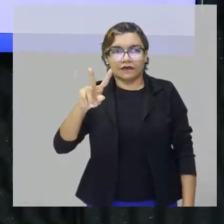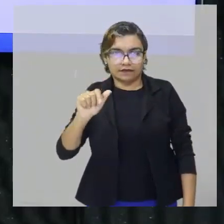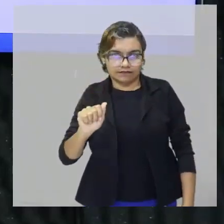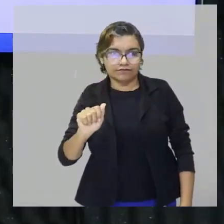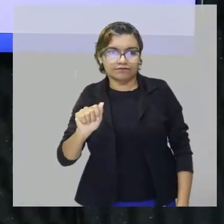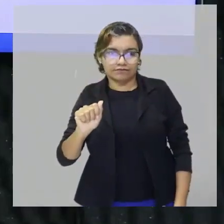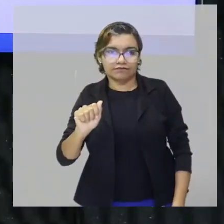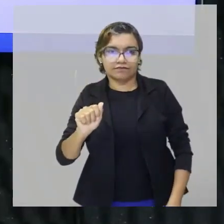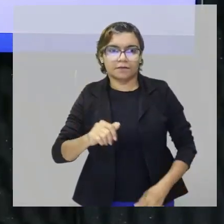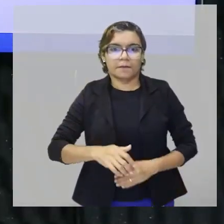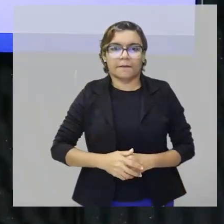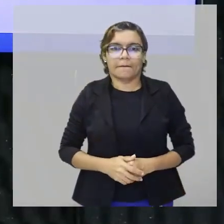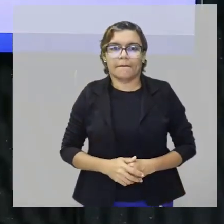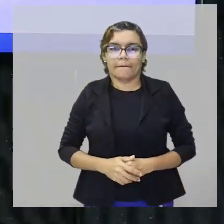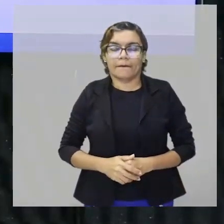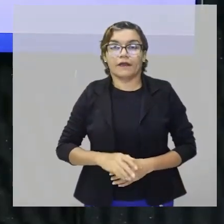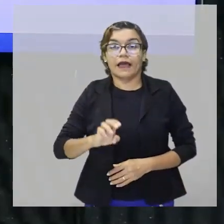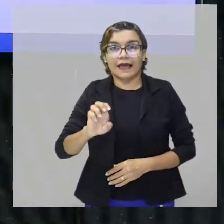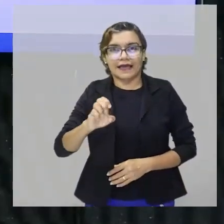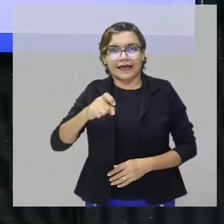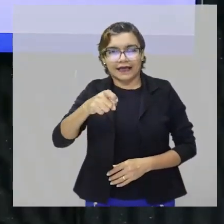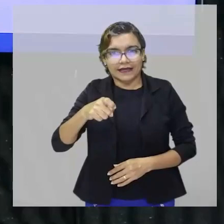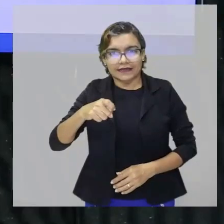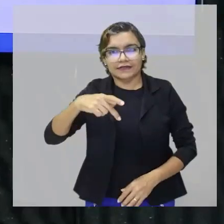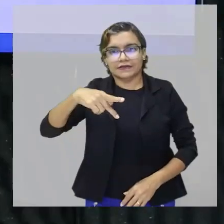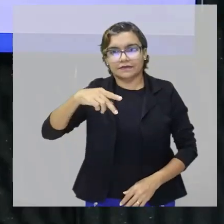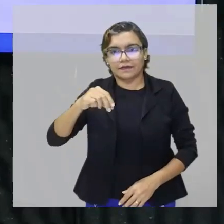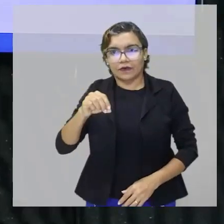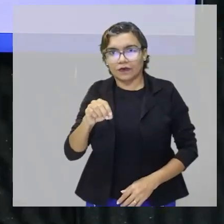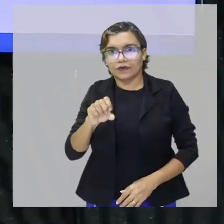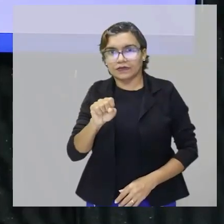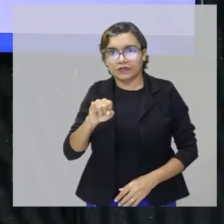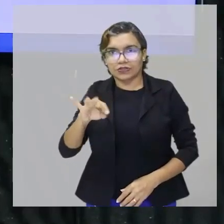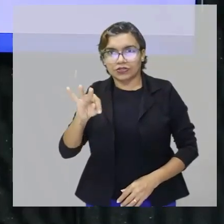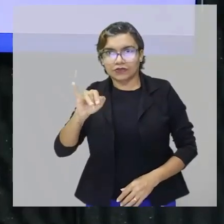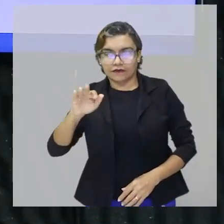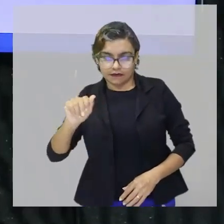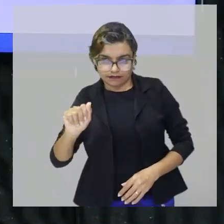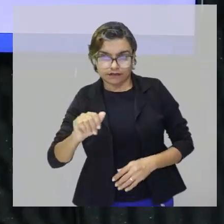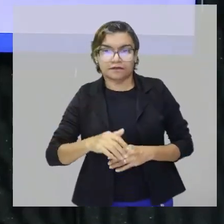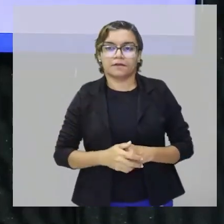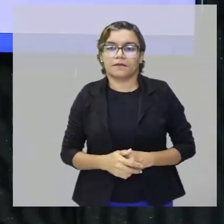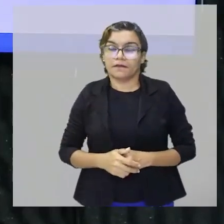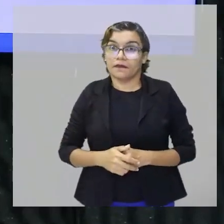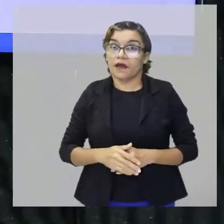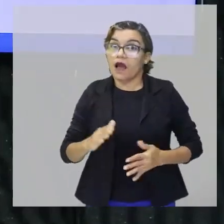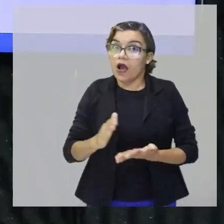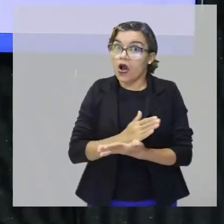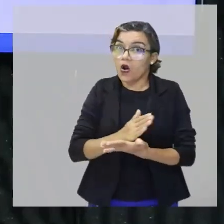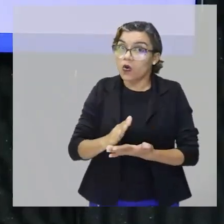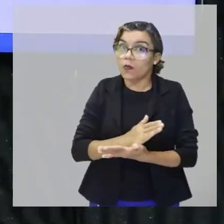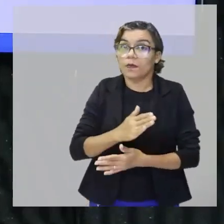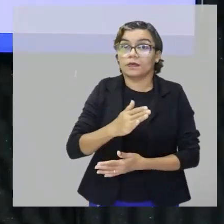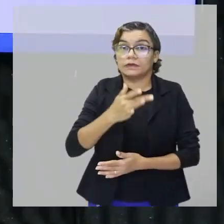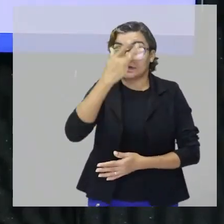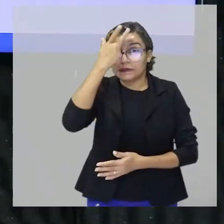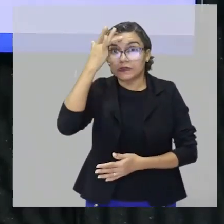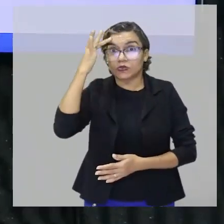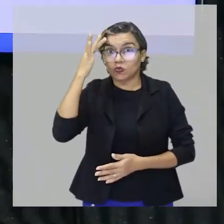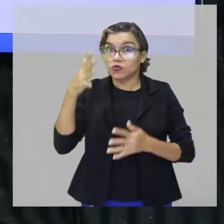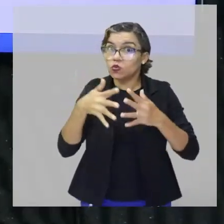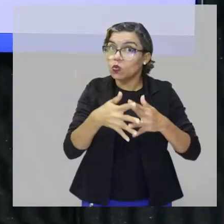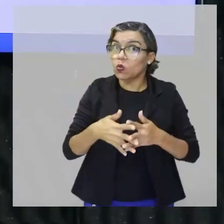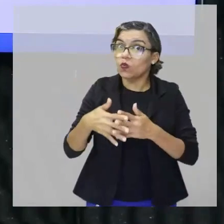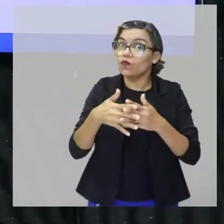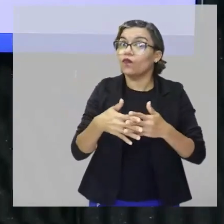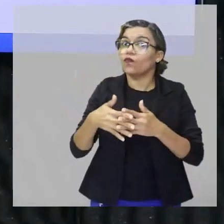sendo abordado. Algumas pessoas confundem a dissertação expositiva com a argumentativa, mas veremos que não é a mesma coisa,